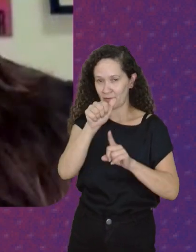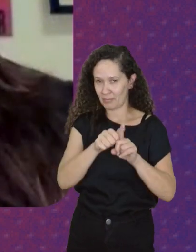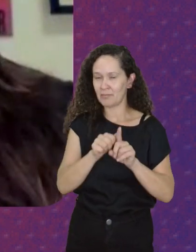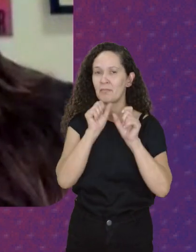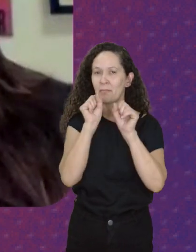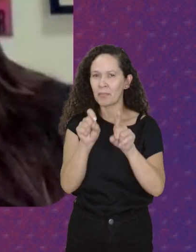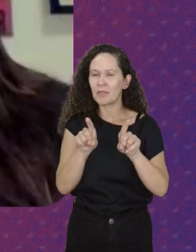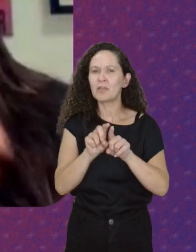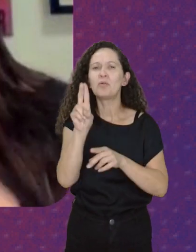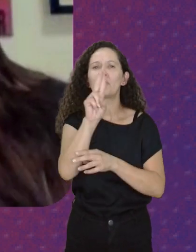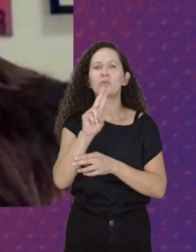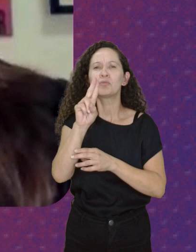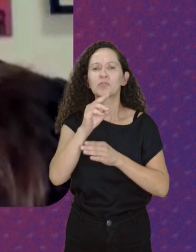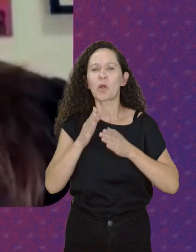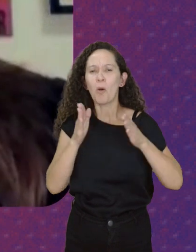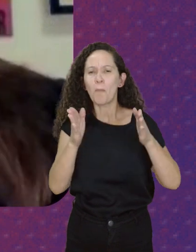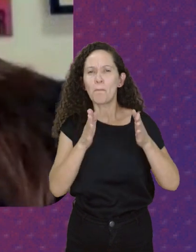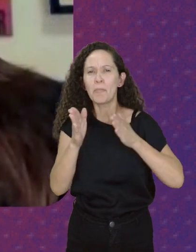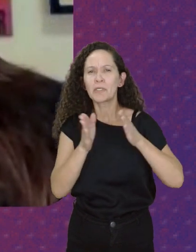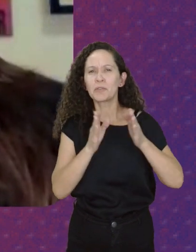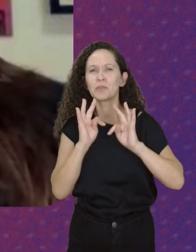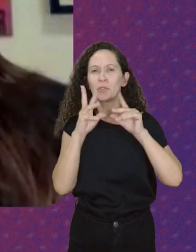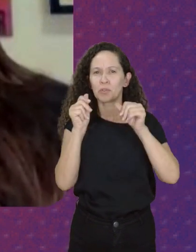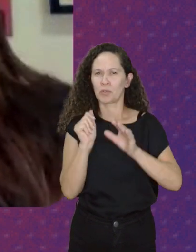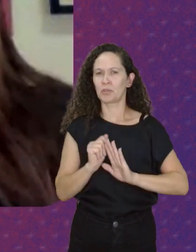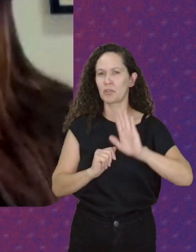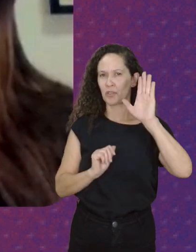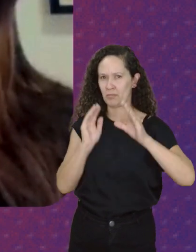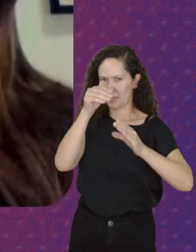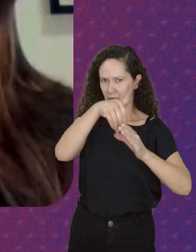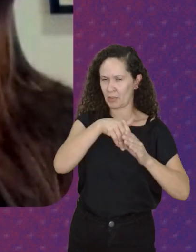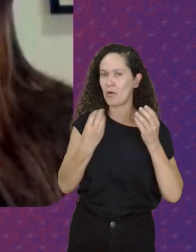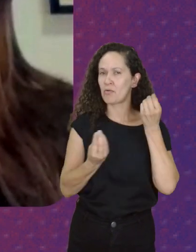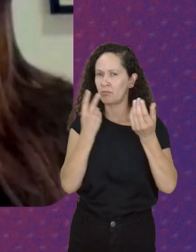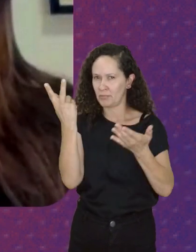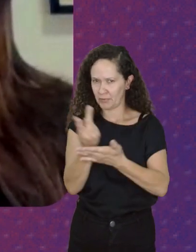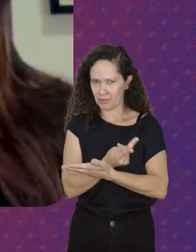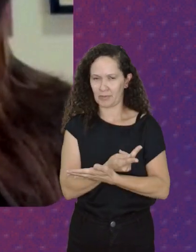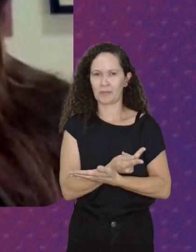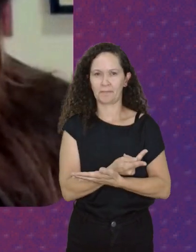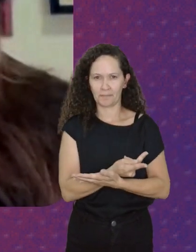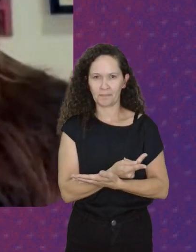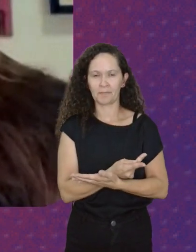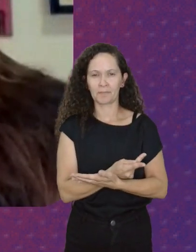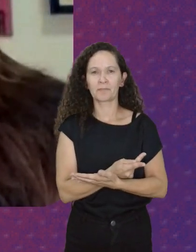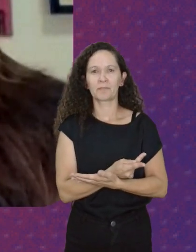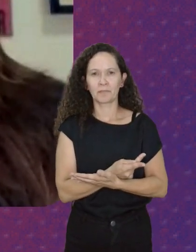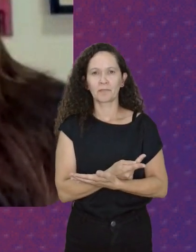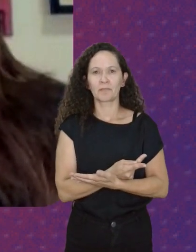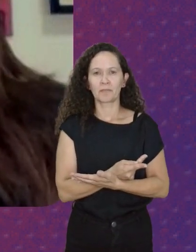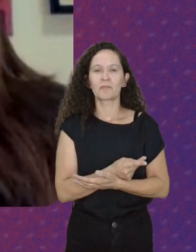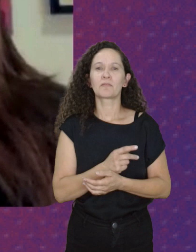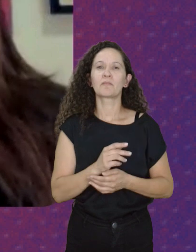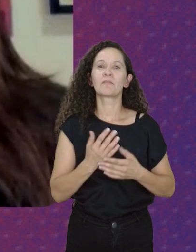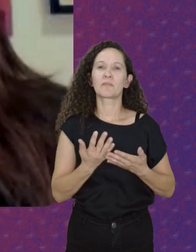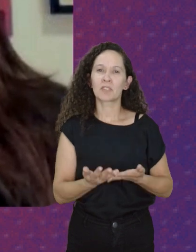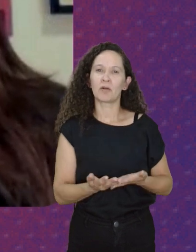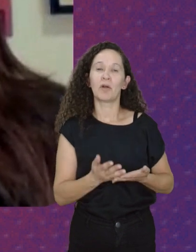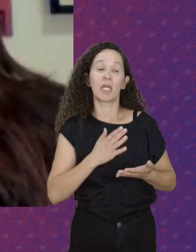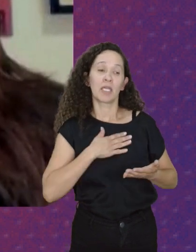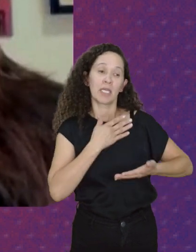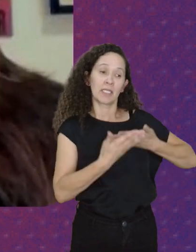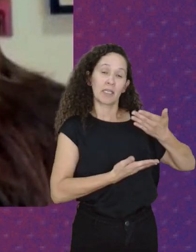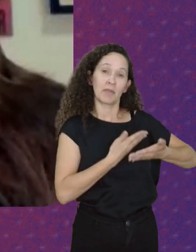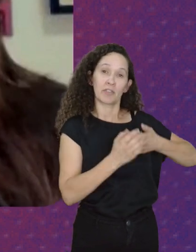ser utilizado durante toda a campanha eleitoral. E como é que ele funciona, né? Vocês contratam uma empresa intermediária, uma